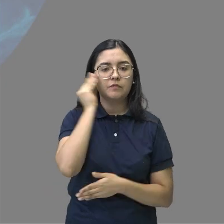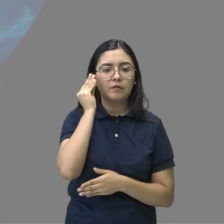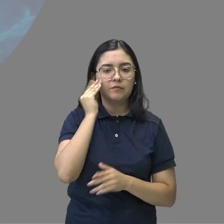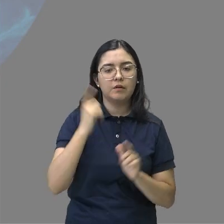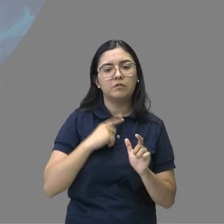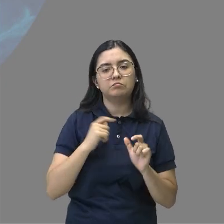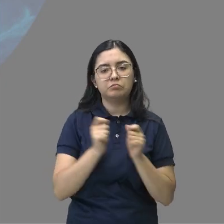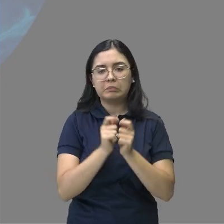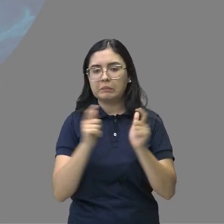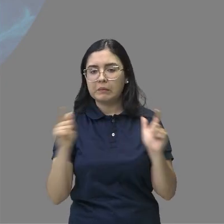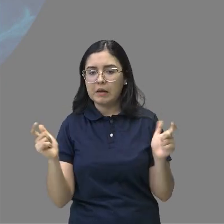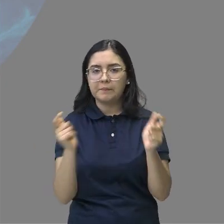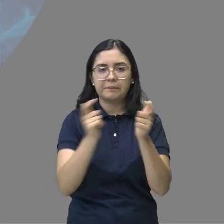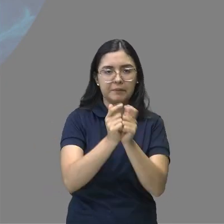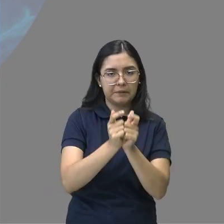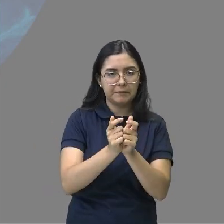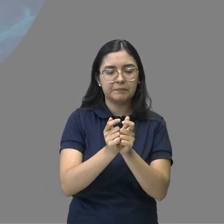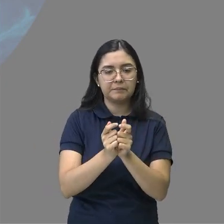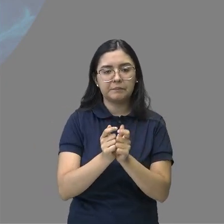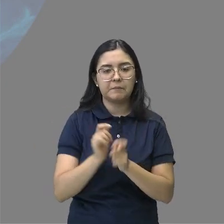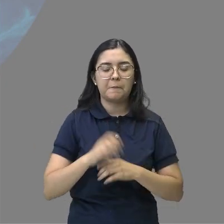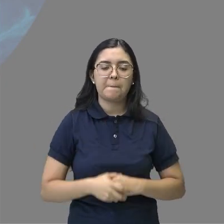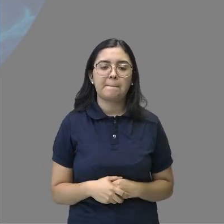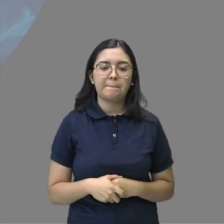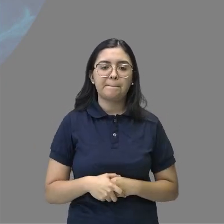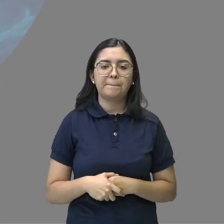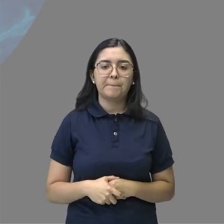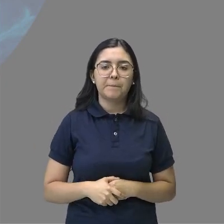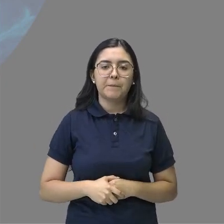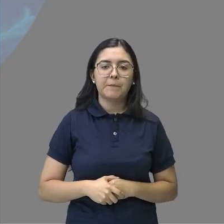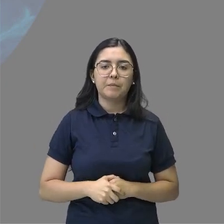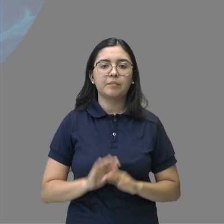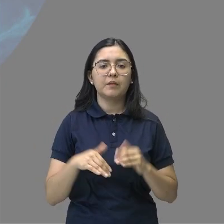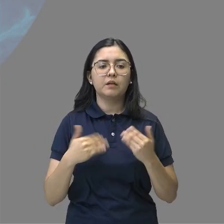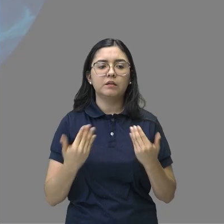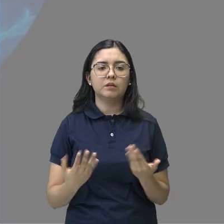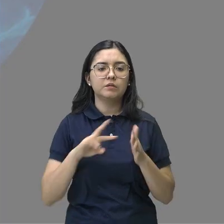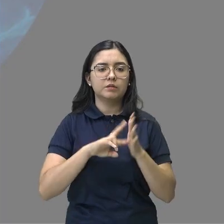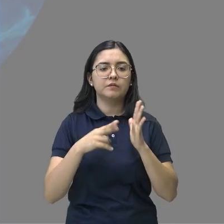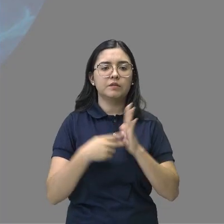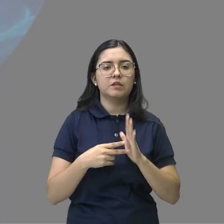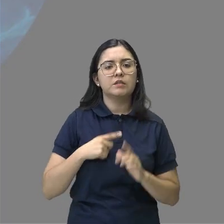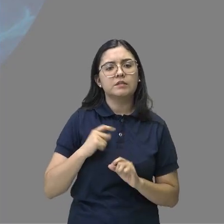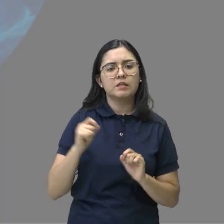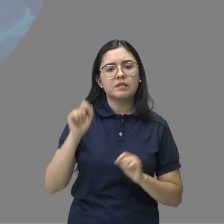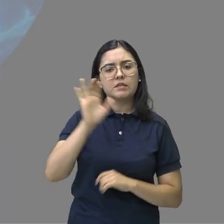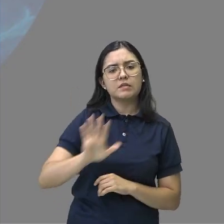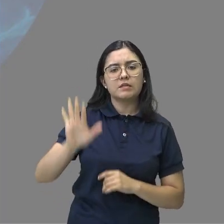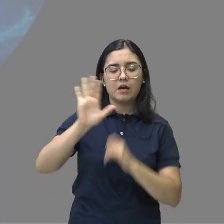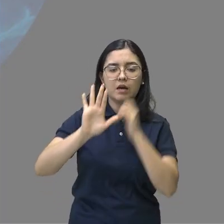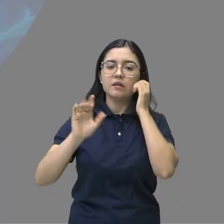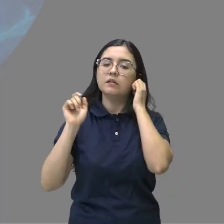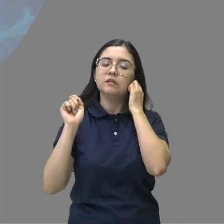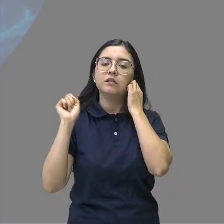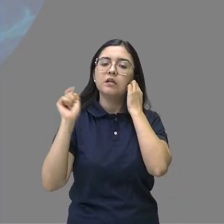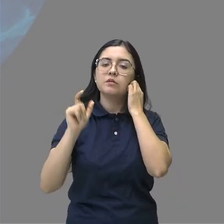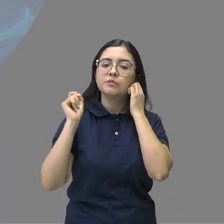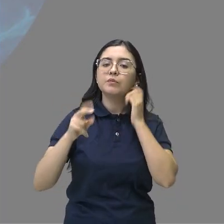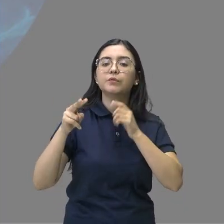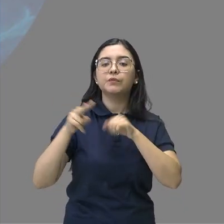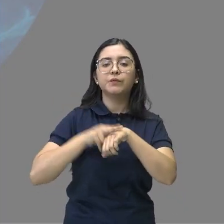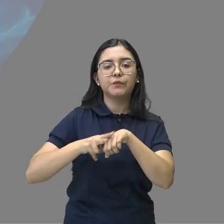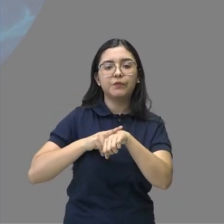aumento aí bastante grande em relação à biodiversidade. Quer dizer que aqui nessas áreas em azul ou verde, né, que são